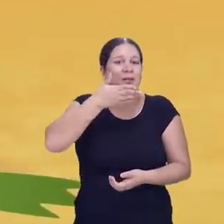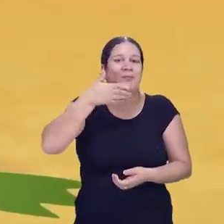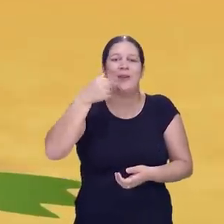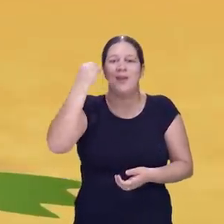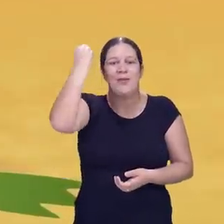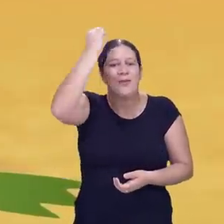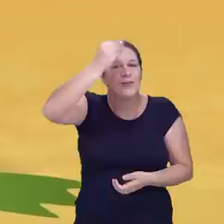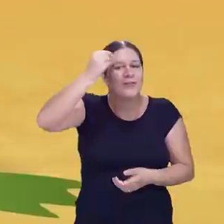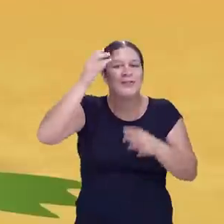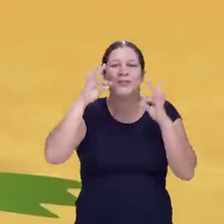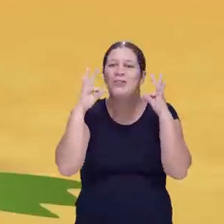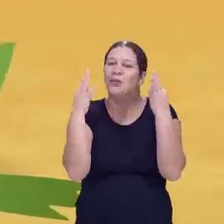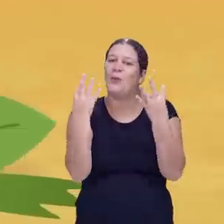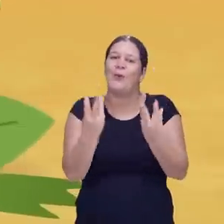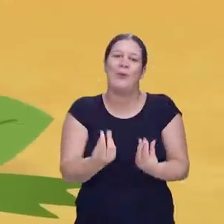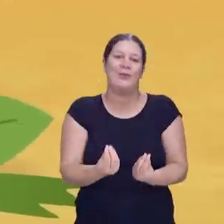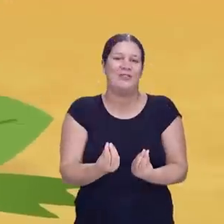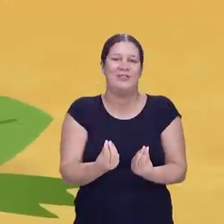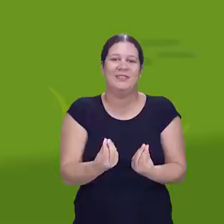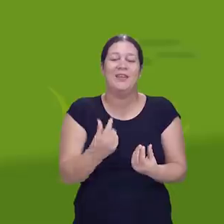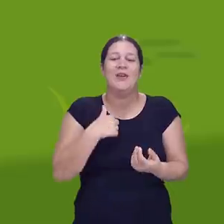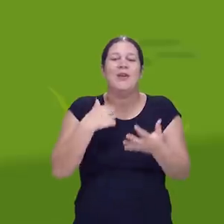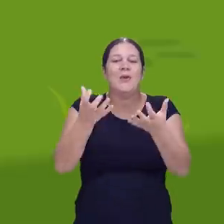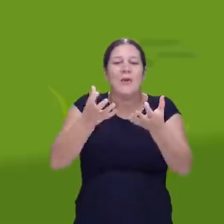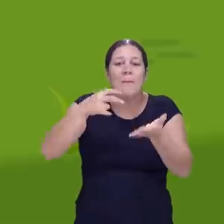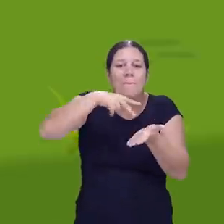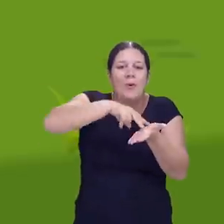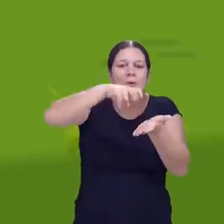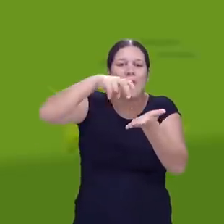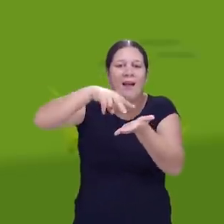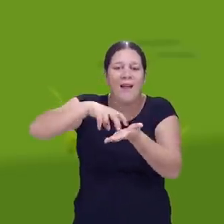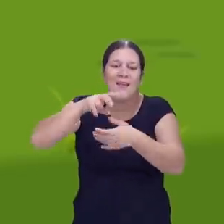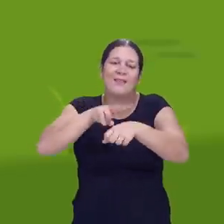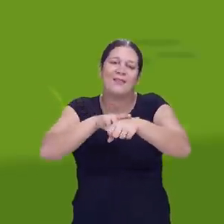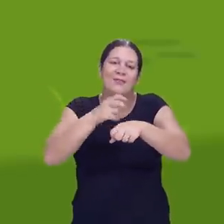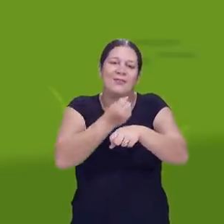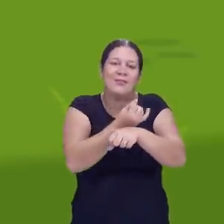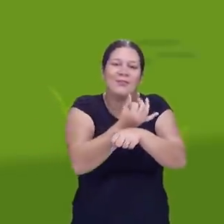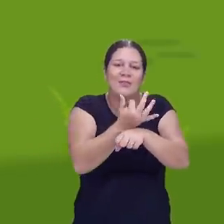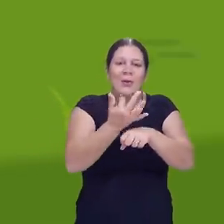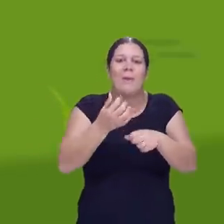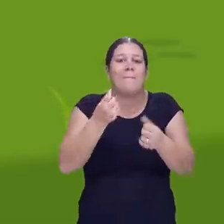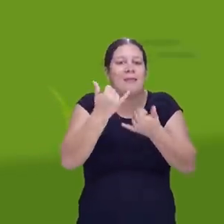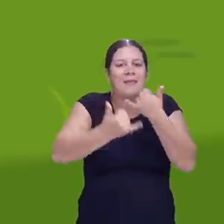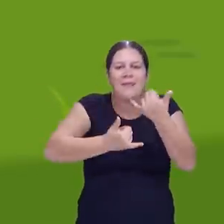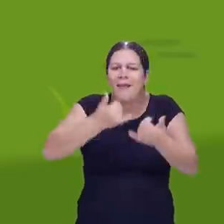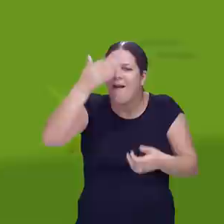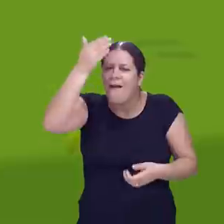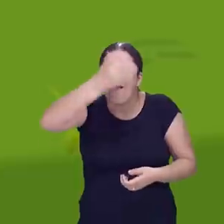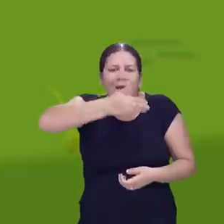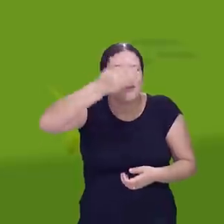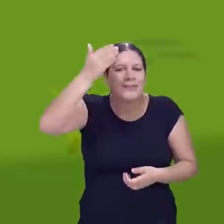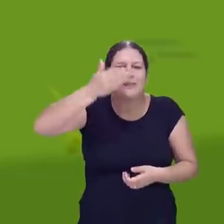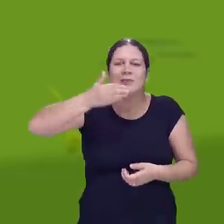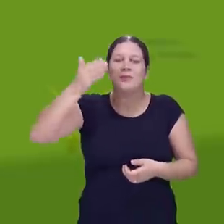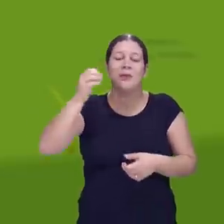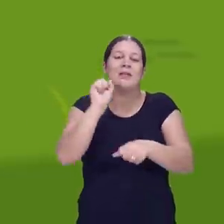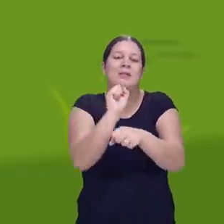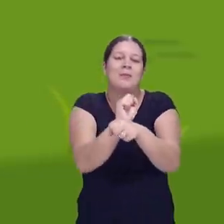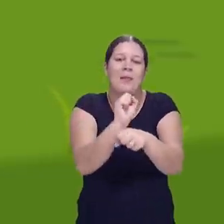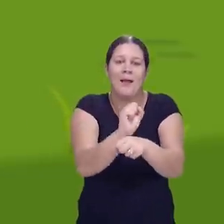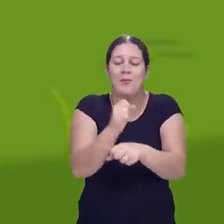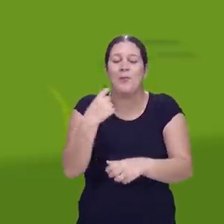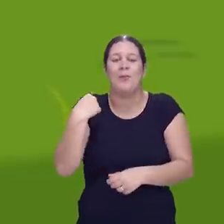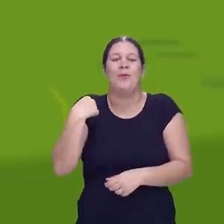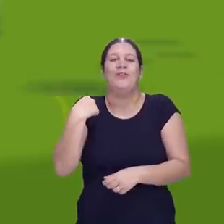a melhor experiência de todas! Eu quero pular na grama e brincar de ser invisível. Ei,